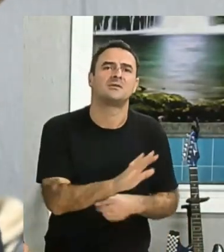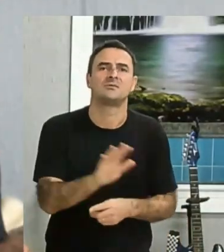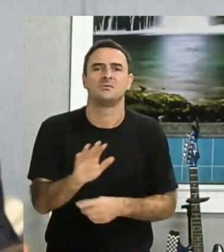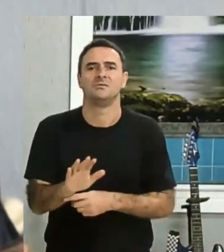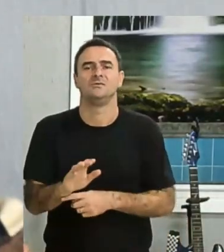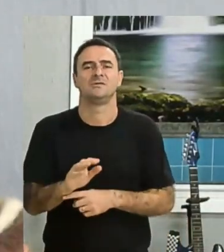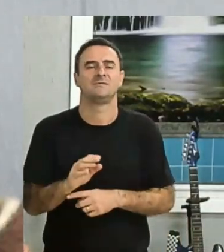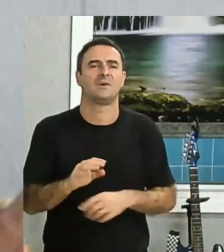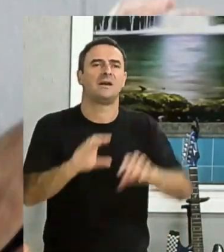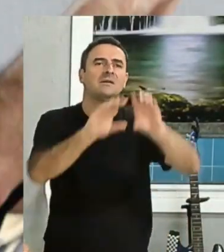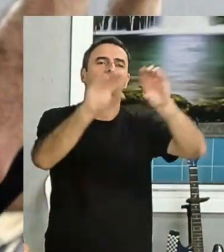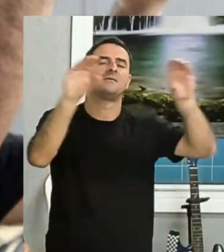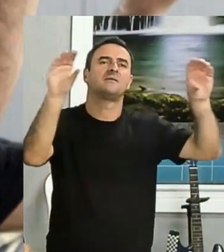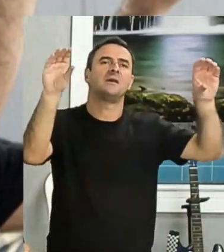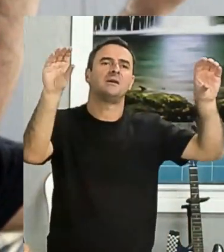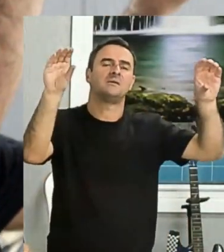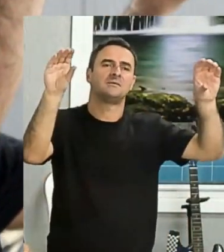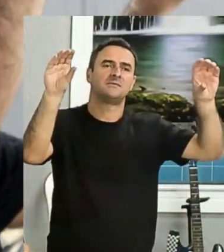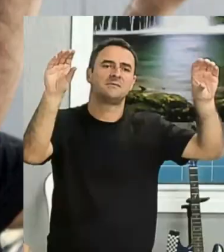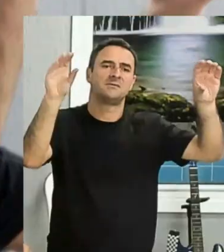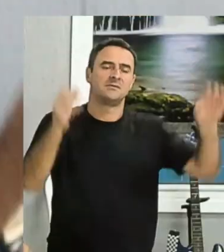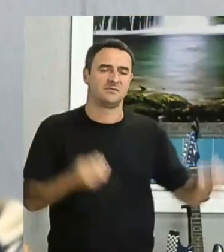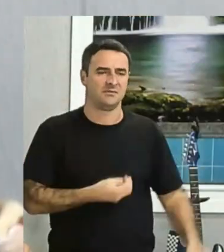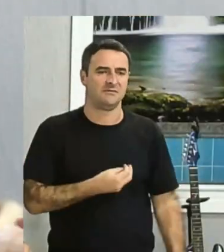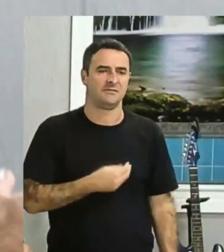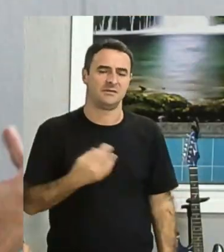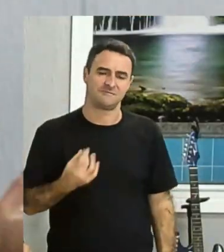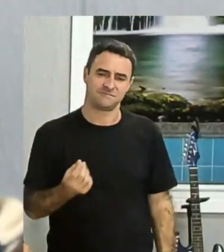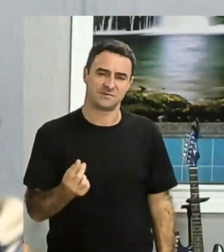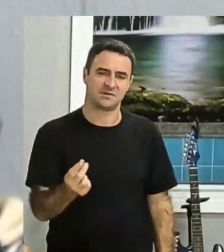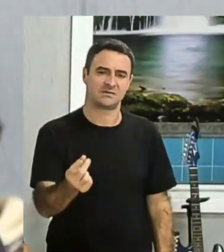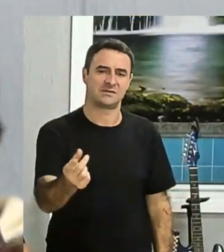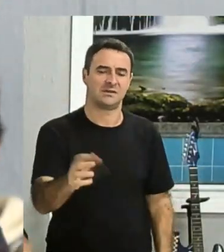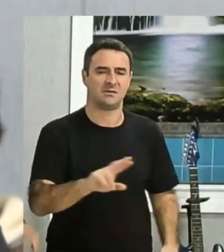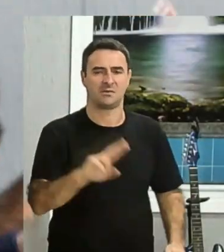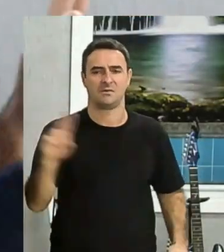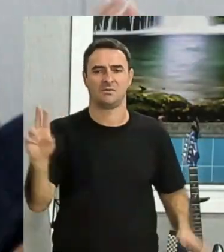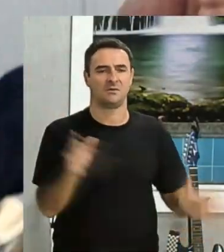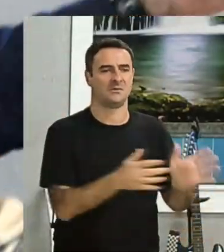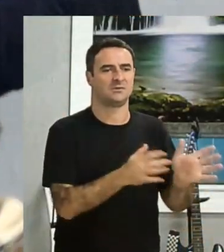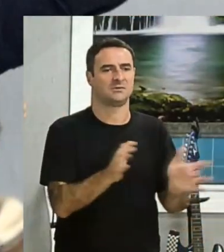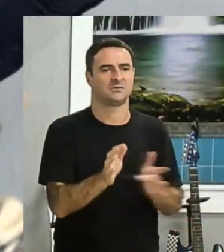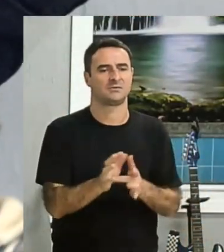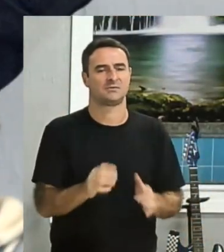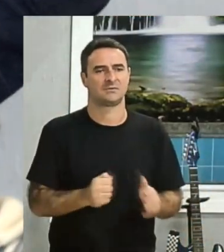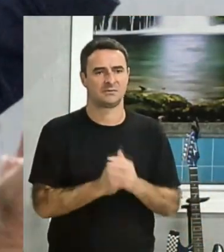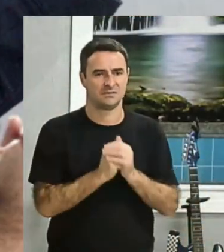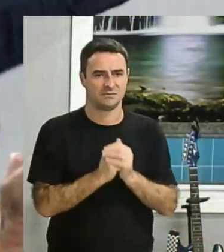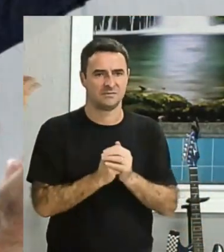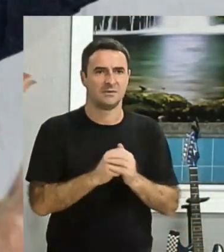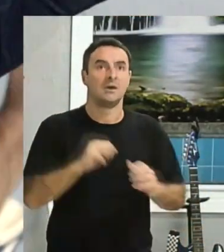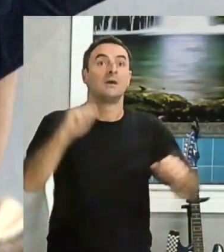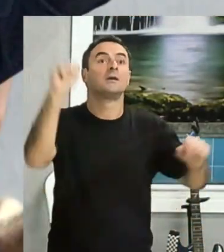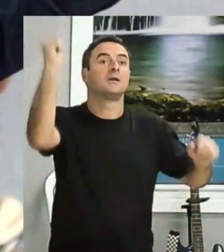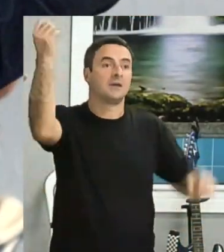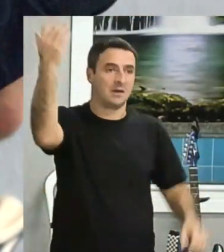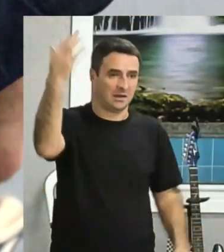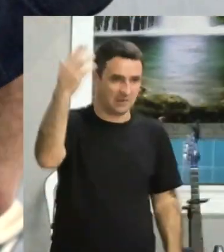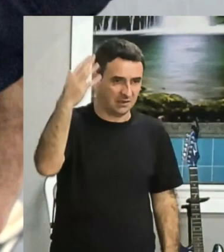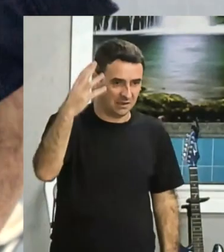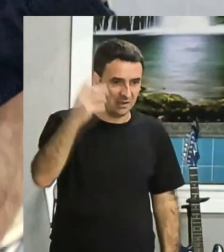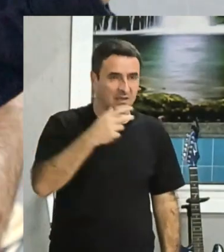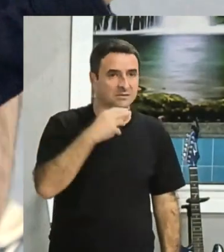por toda a eternidade. Isso nós oramos em nome de Jesus. Que a graça do nosso